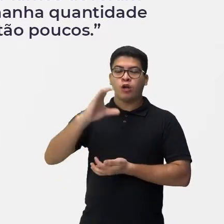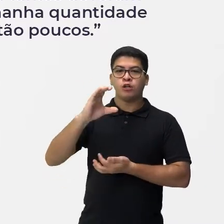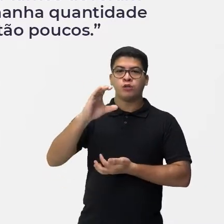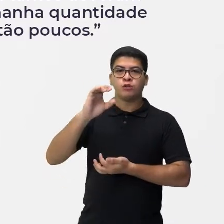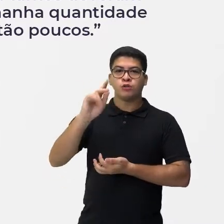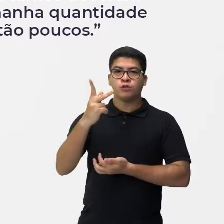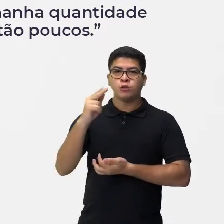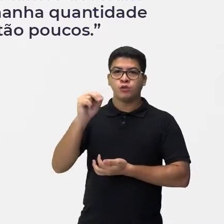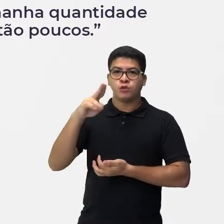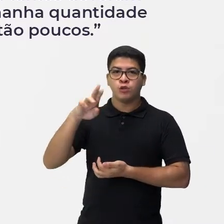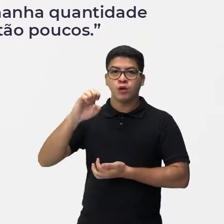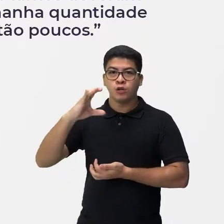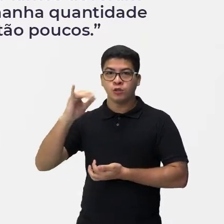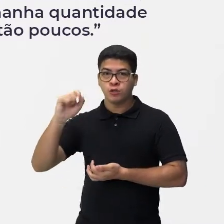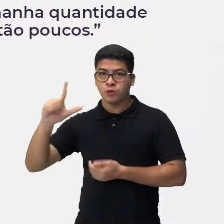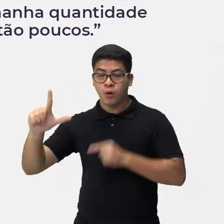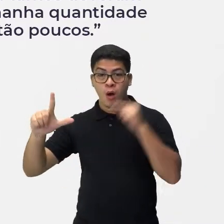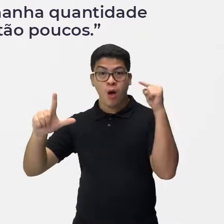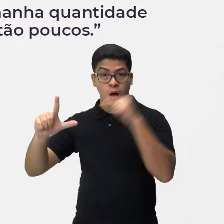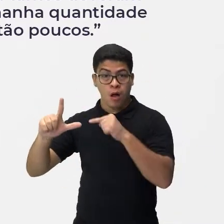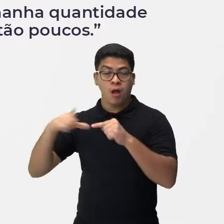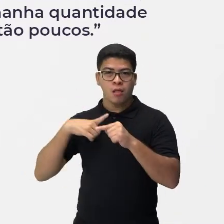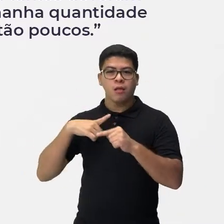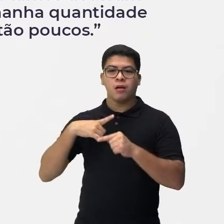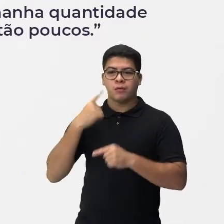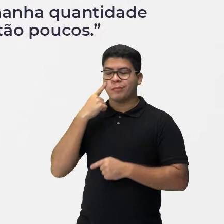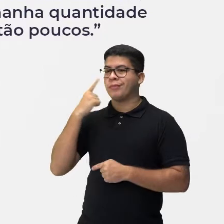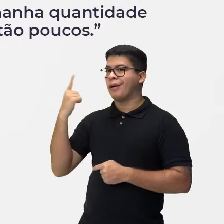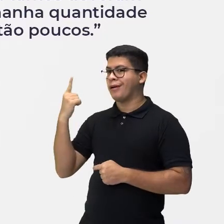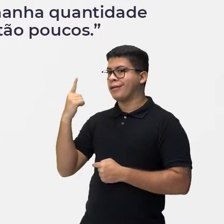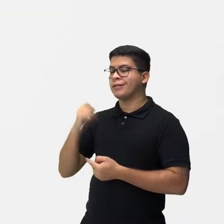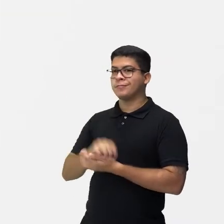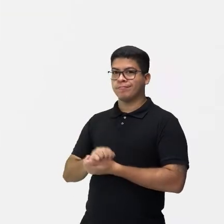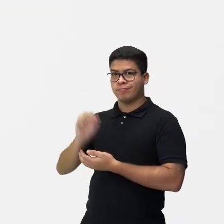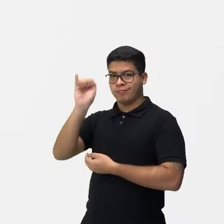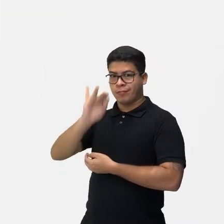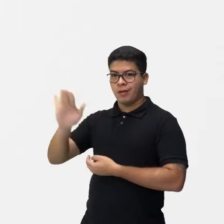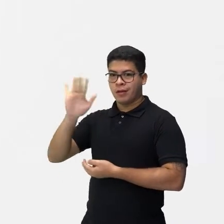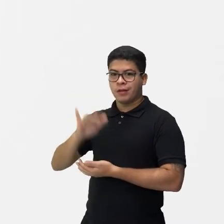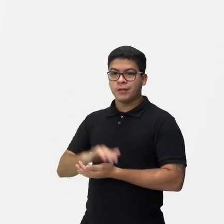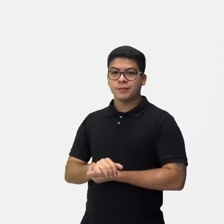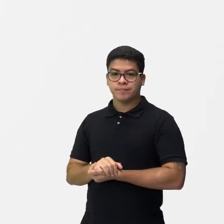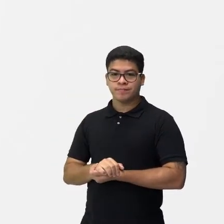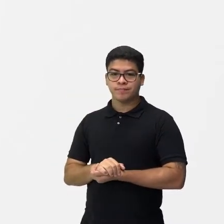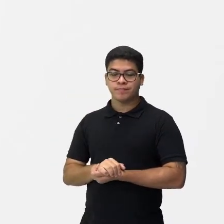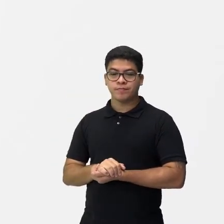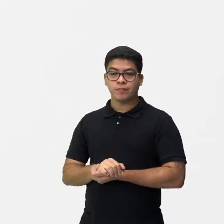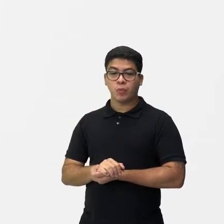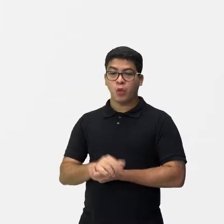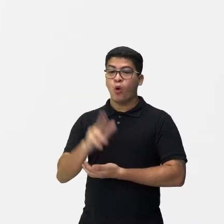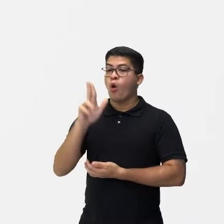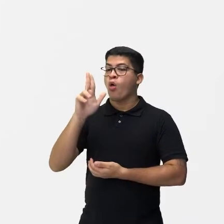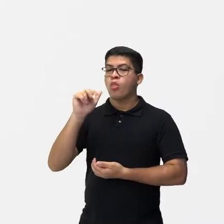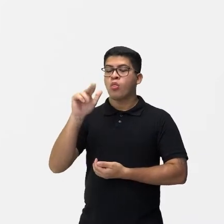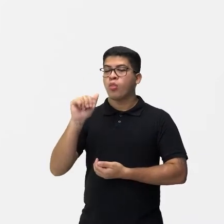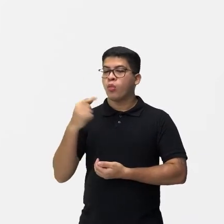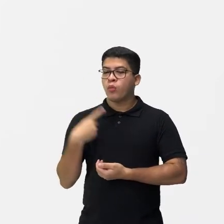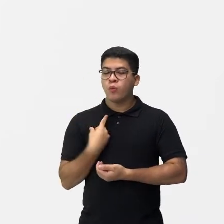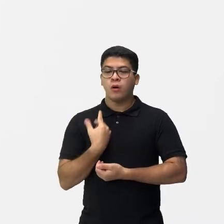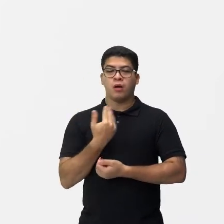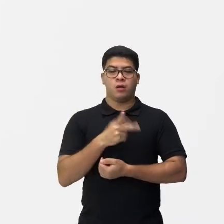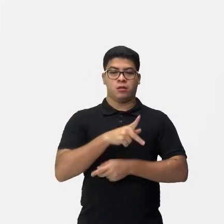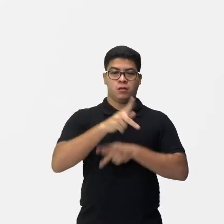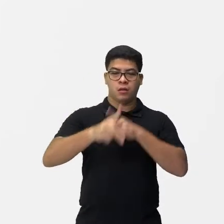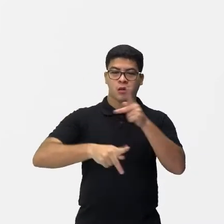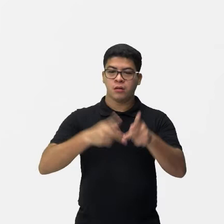deveram a tão poucos, como a gente vai ver aqui no nosso cartaz, que segue com esta célebre frase deles, né? E a gente